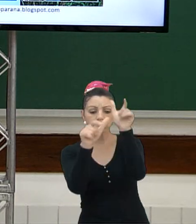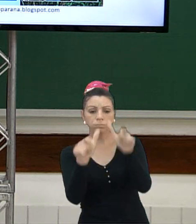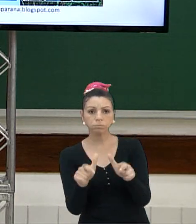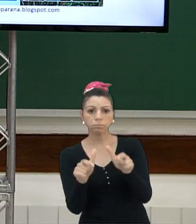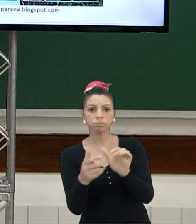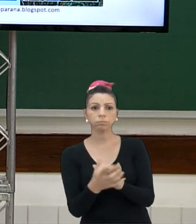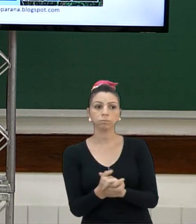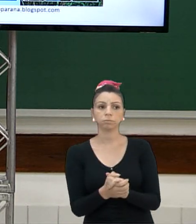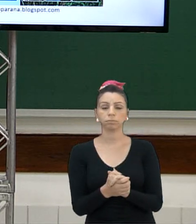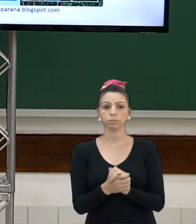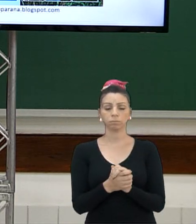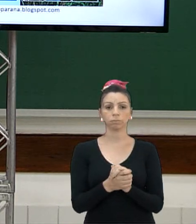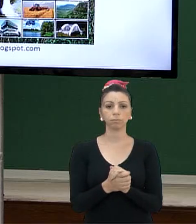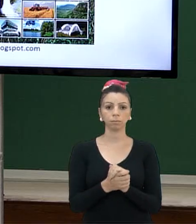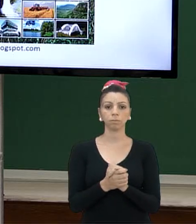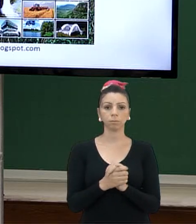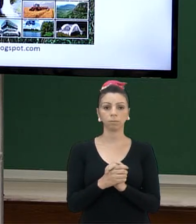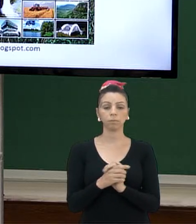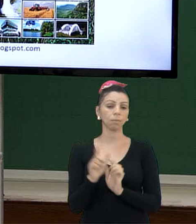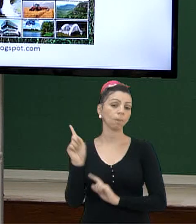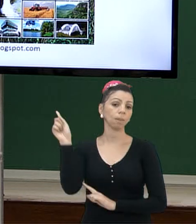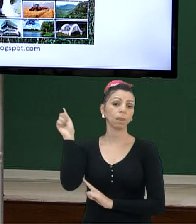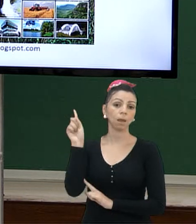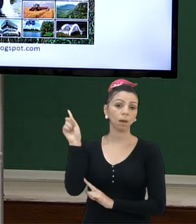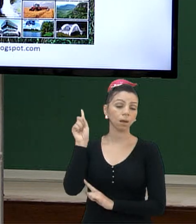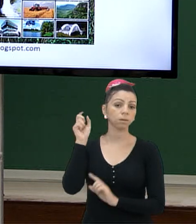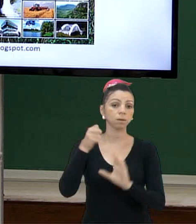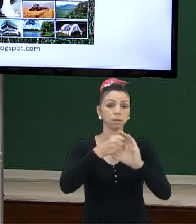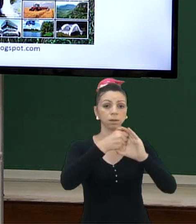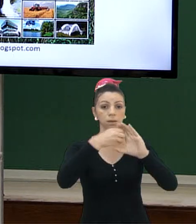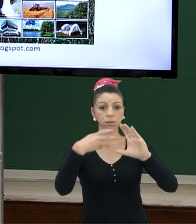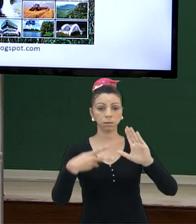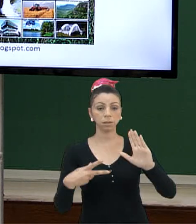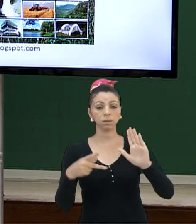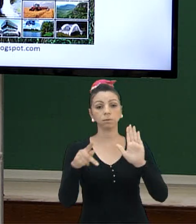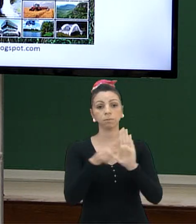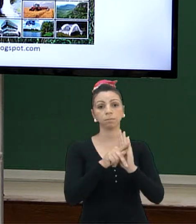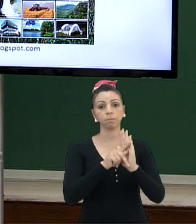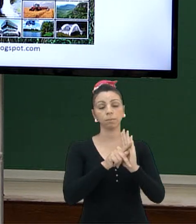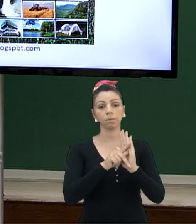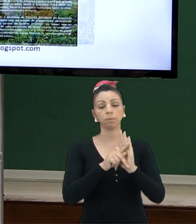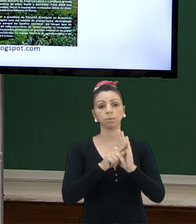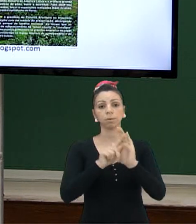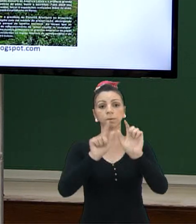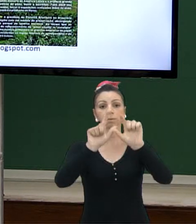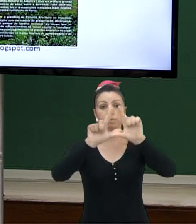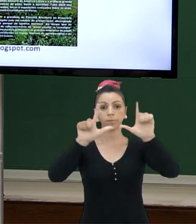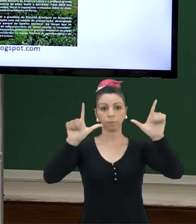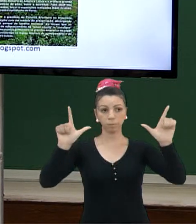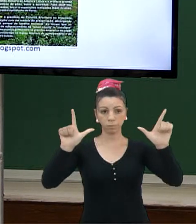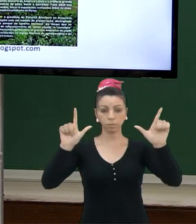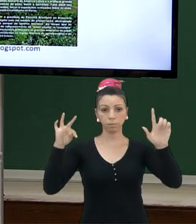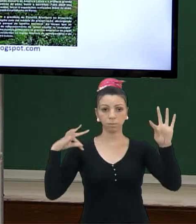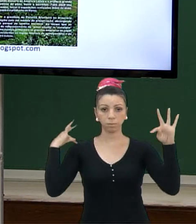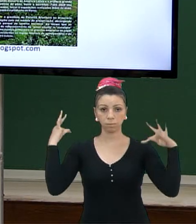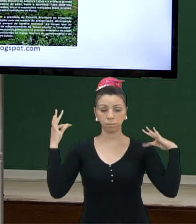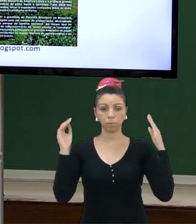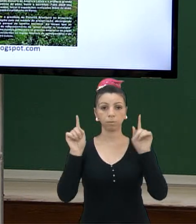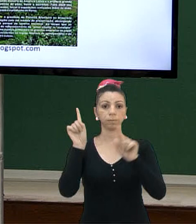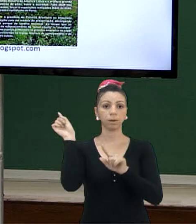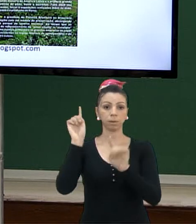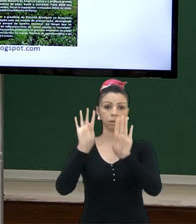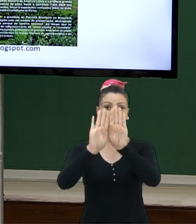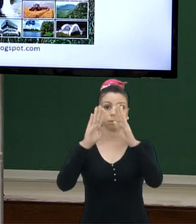essa é o formato do meu folheto turístico. Aqui eu tenho ele